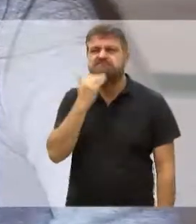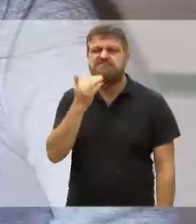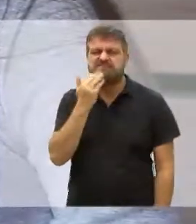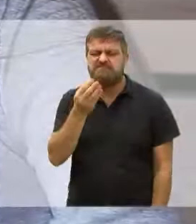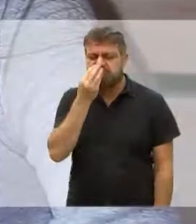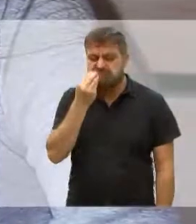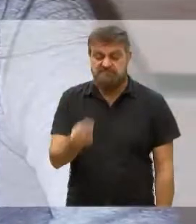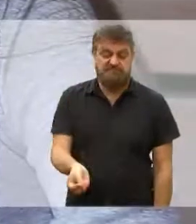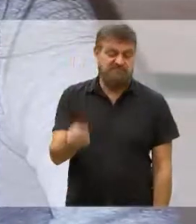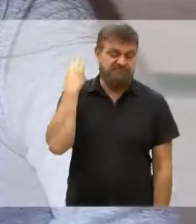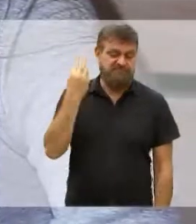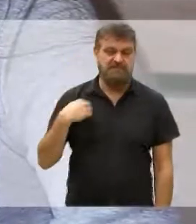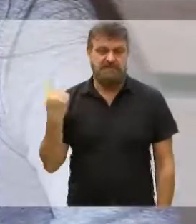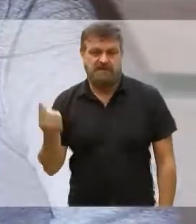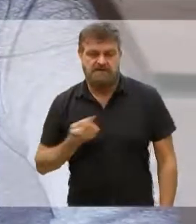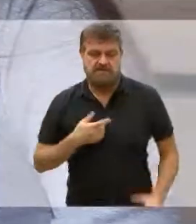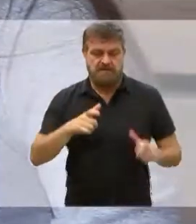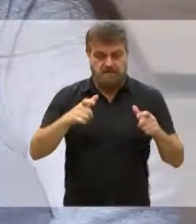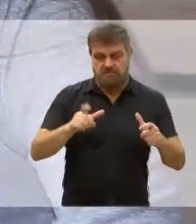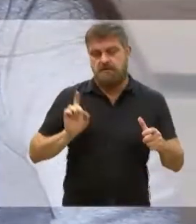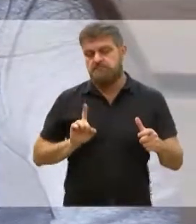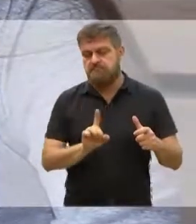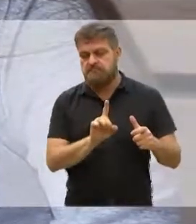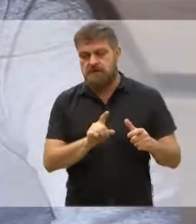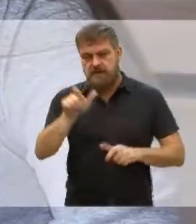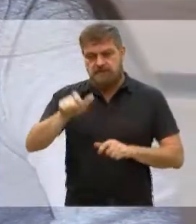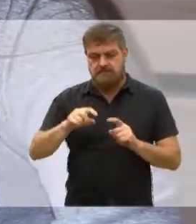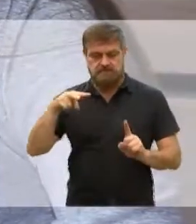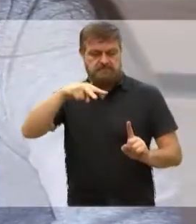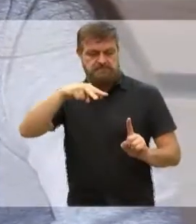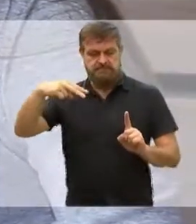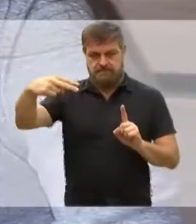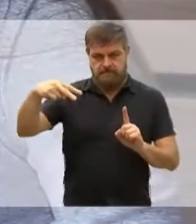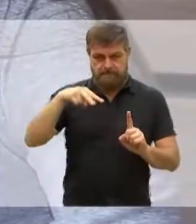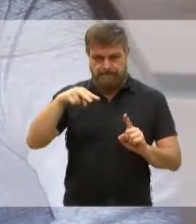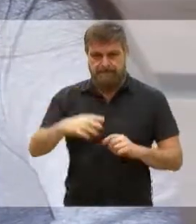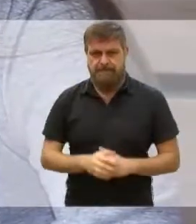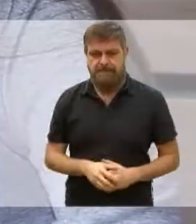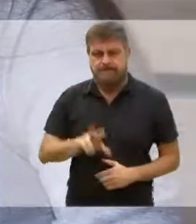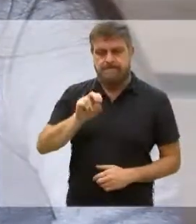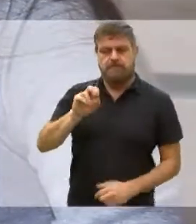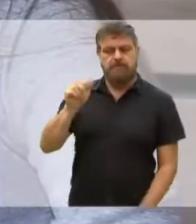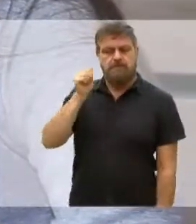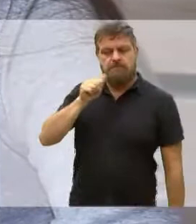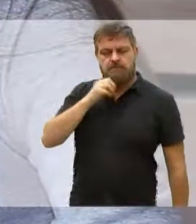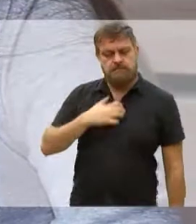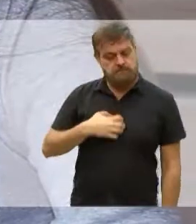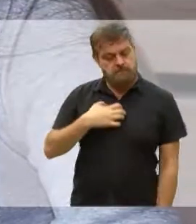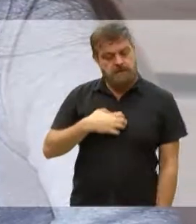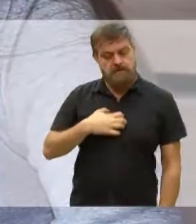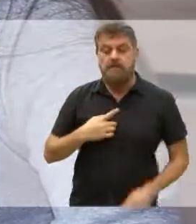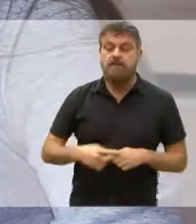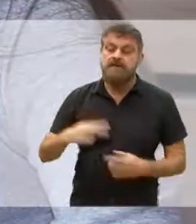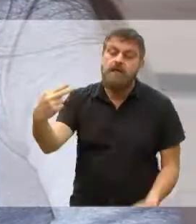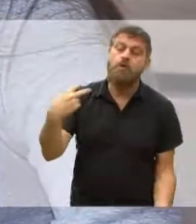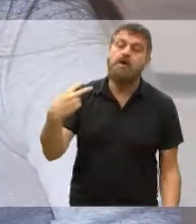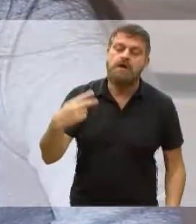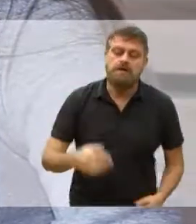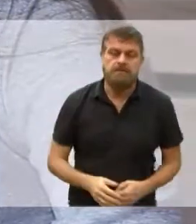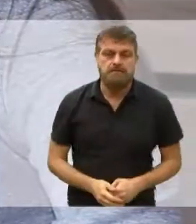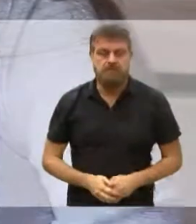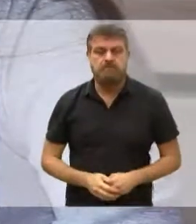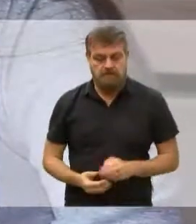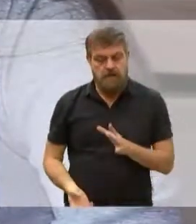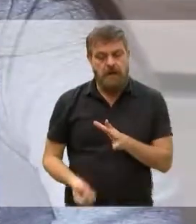não me importo mais. A gente às vezes está num lugar, a gente percebe olhares. Para a avó é mais difícil, ela já fica meio brava.